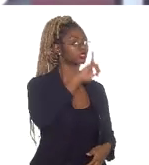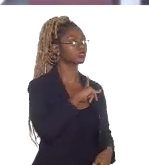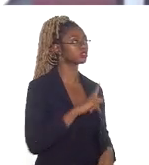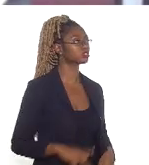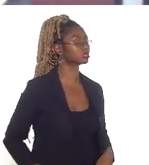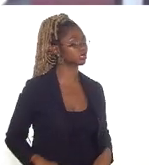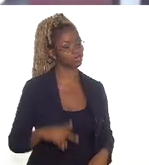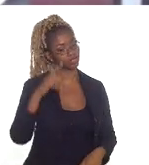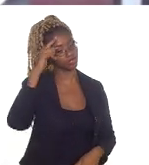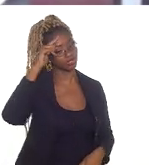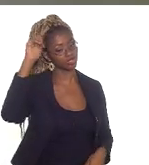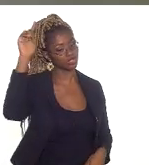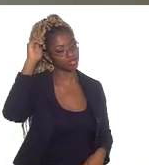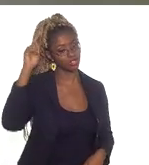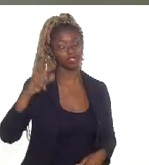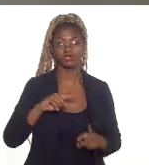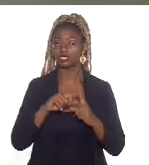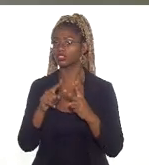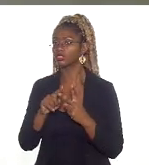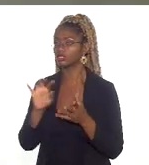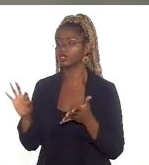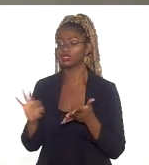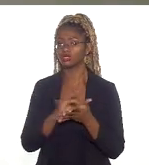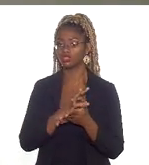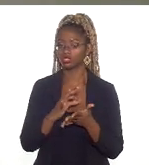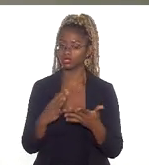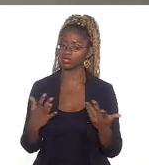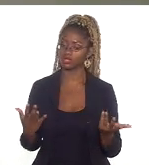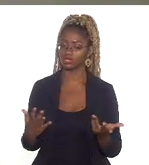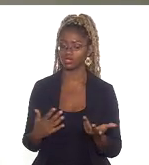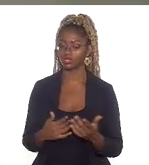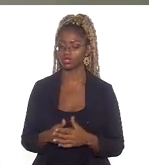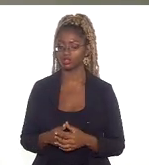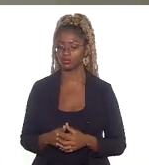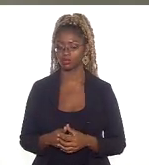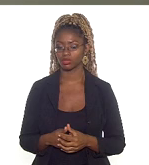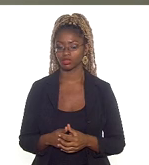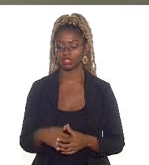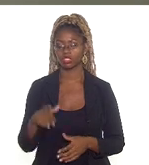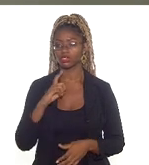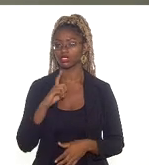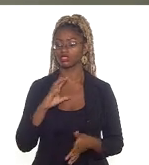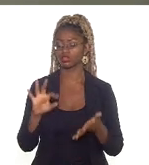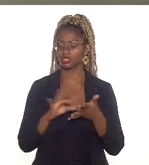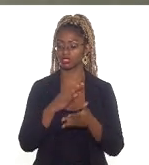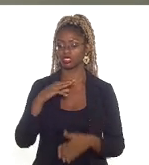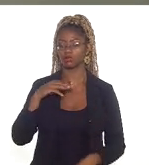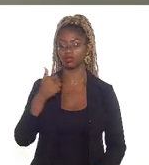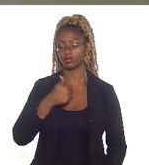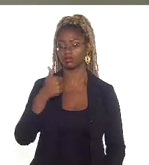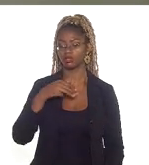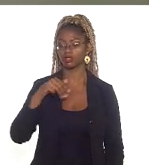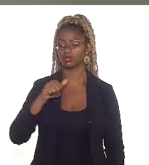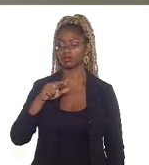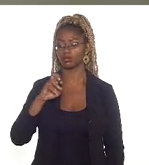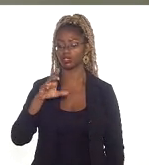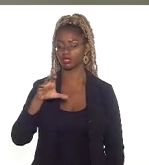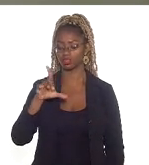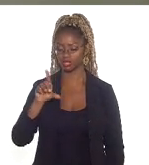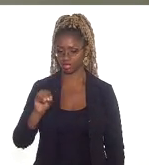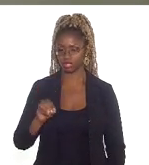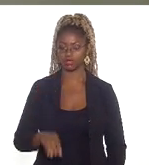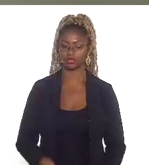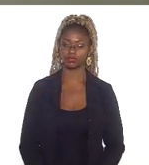olha só, eu tenho 2 inscritos, eu vou abrir para os 2 inscritos, está escrito aqui, primeiro é o Marcelo Neves, por favor, Marcelo.